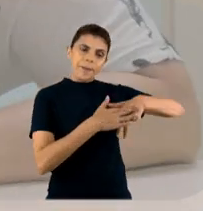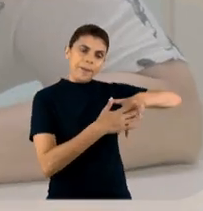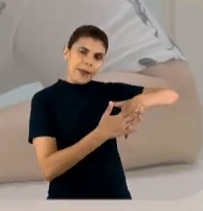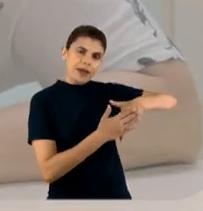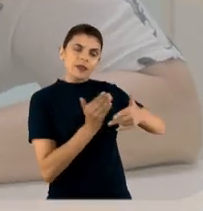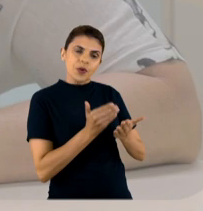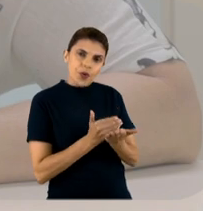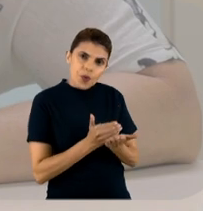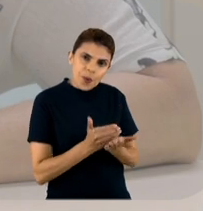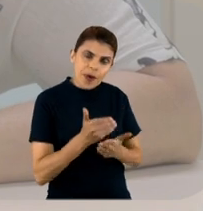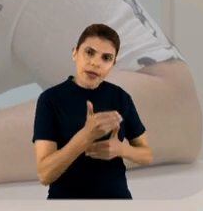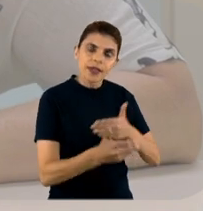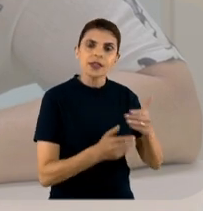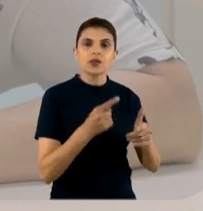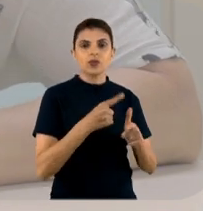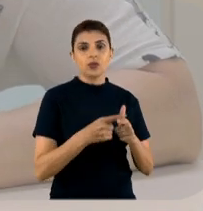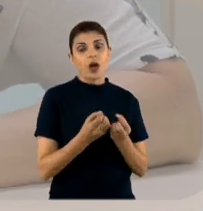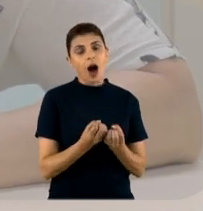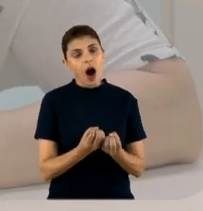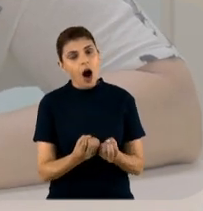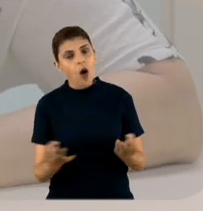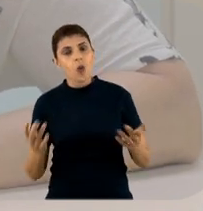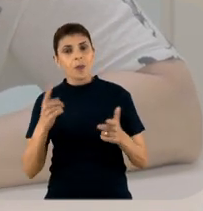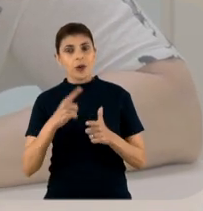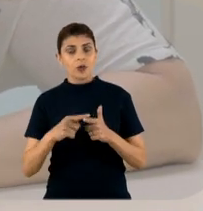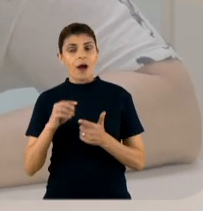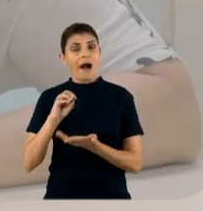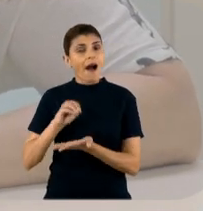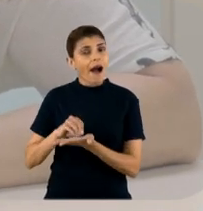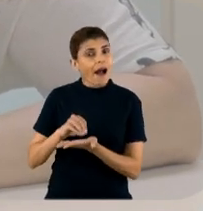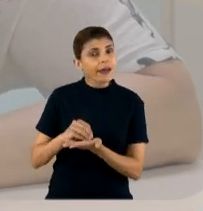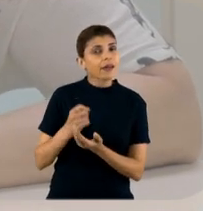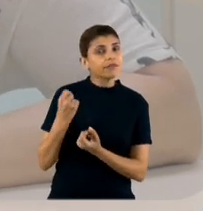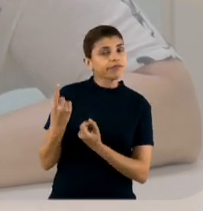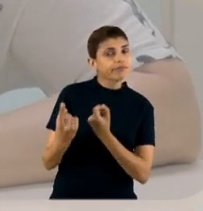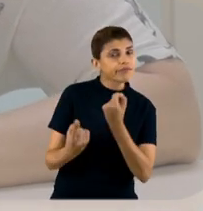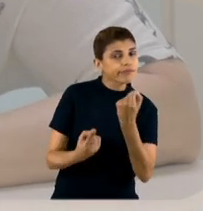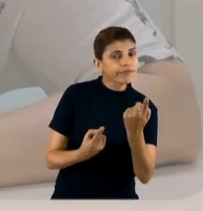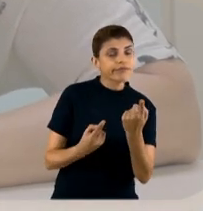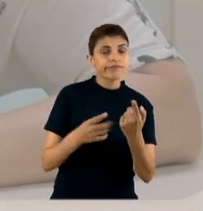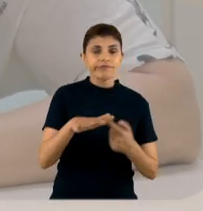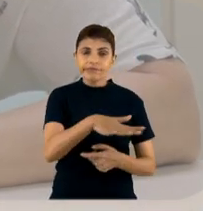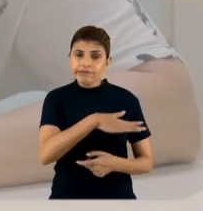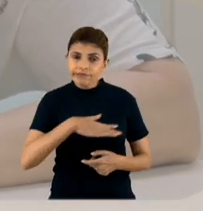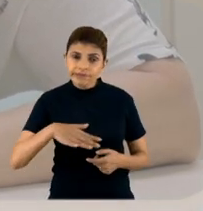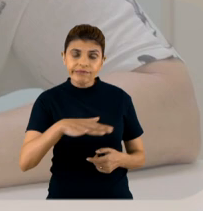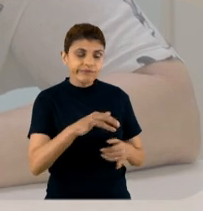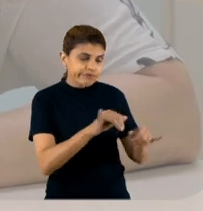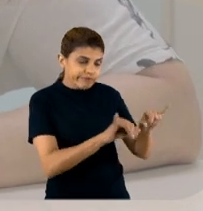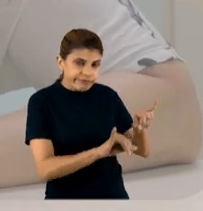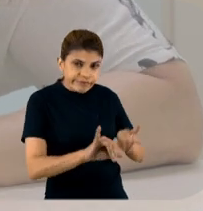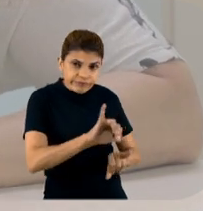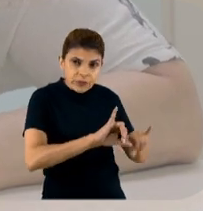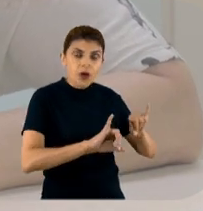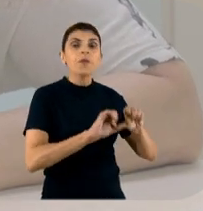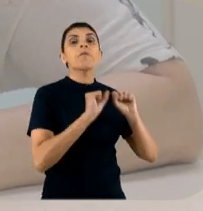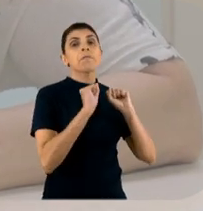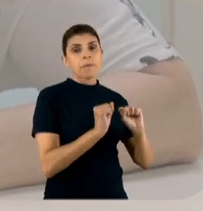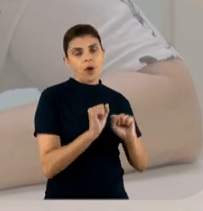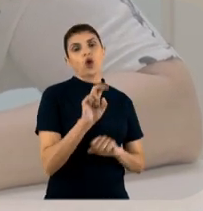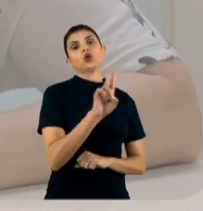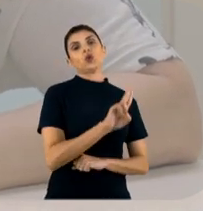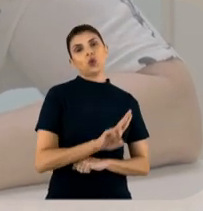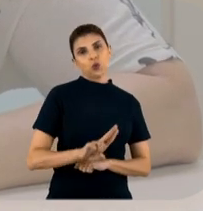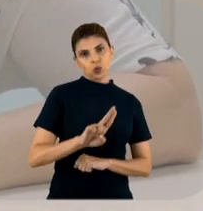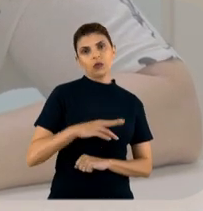quadro né então algumas coisas que estão saindo ainda da bancada do invitro poderiam